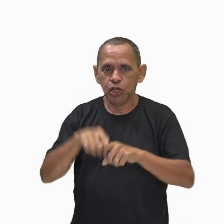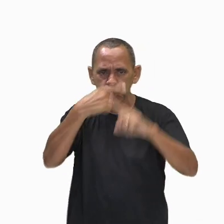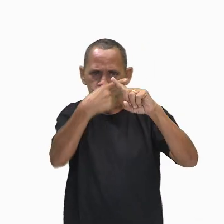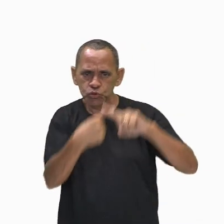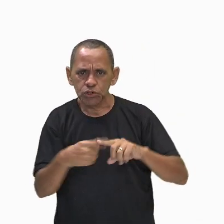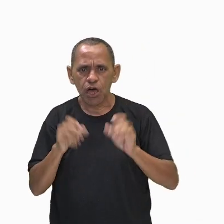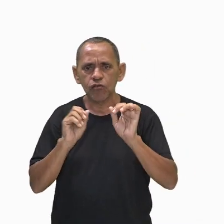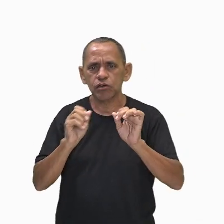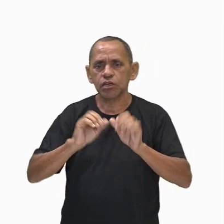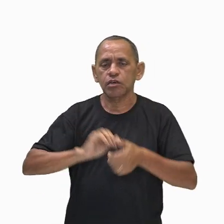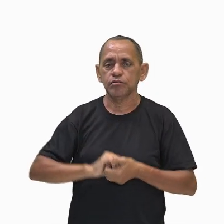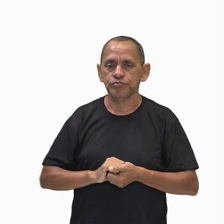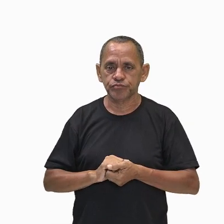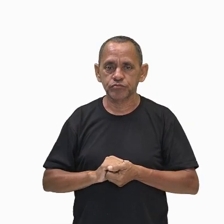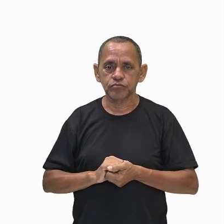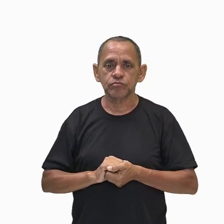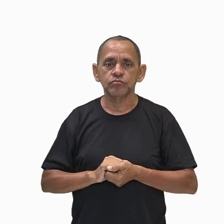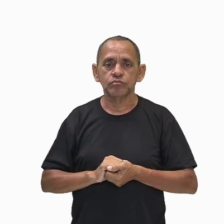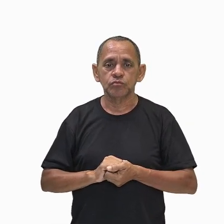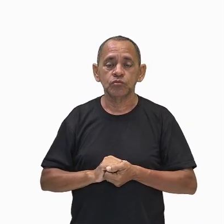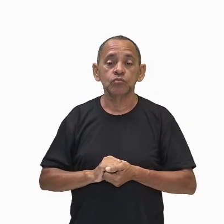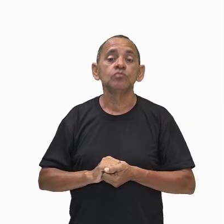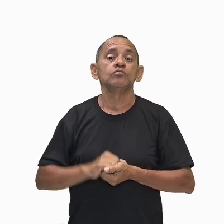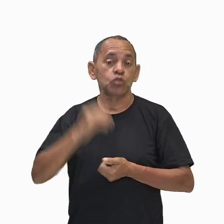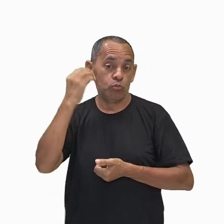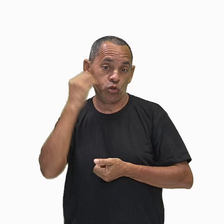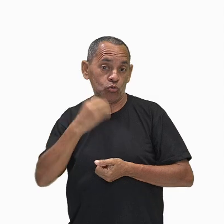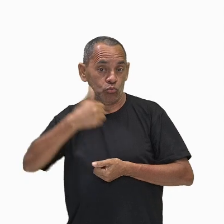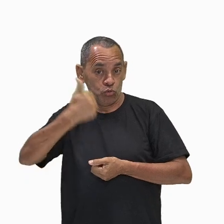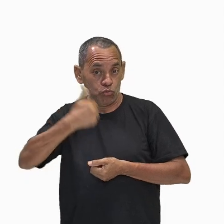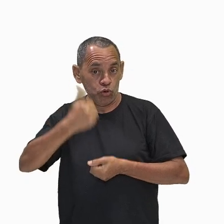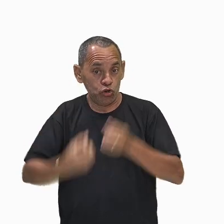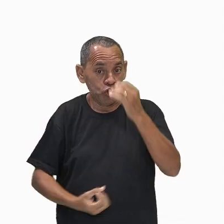a Cisplatina. Dom Pedro I